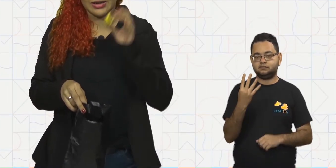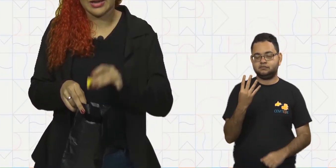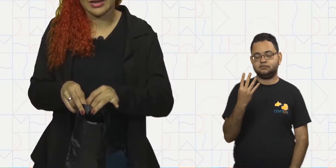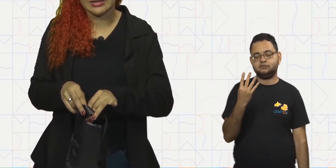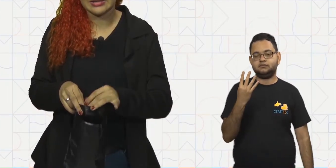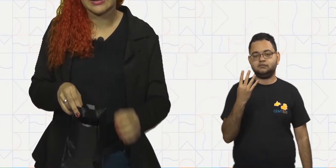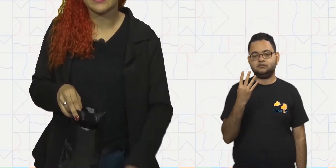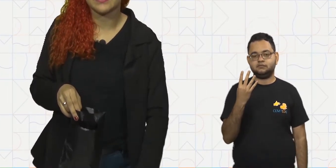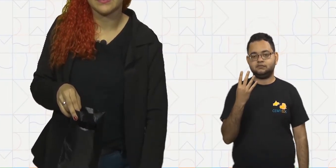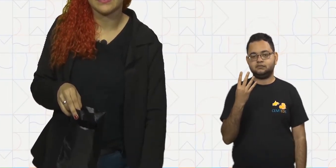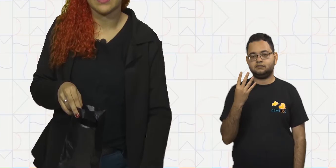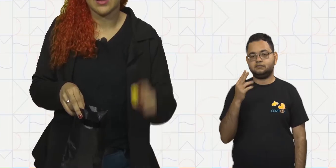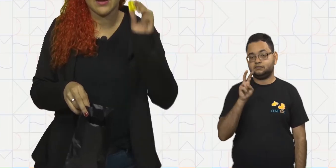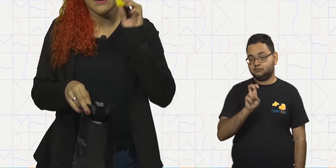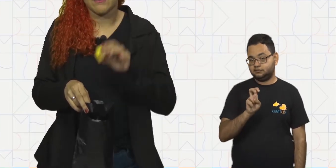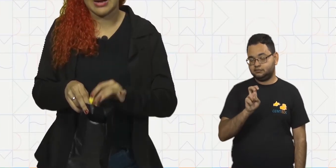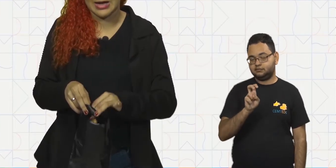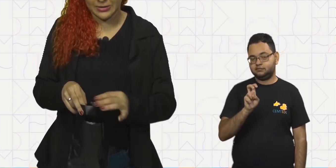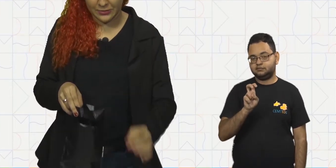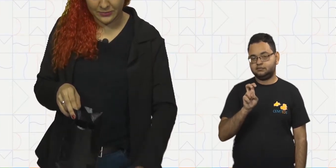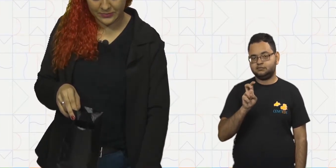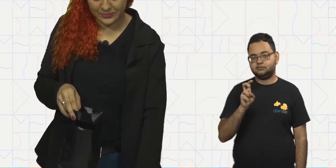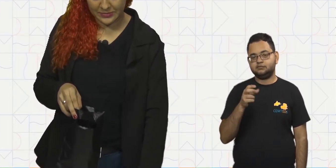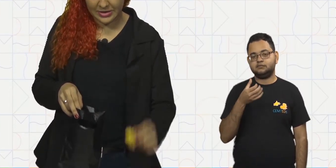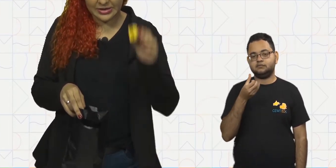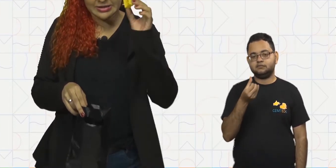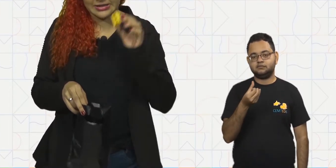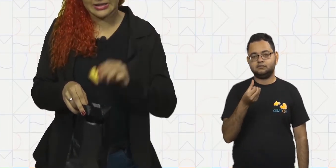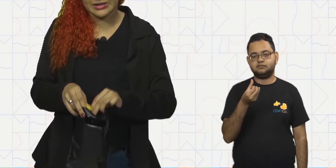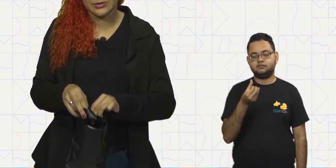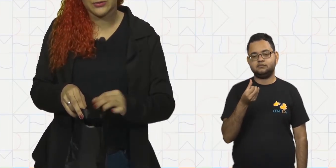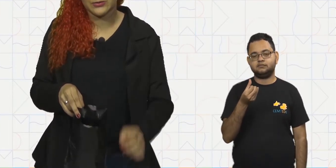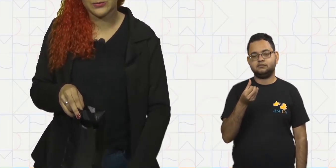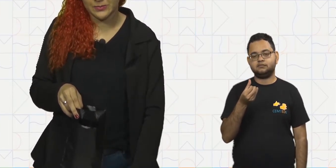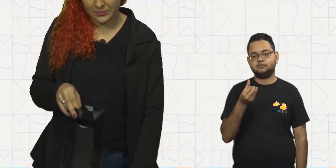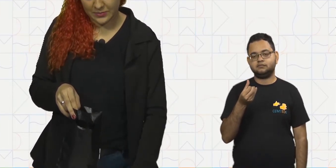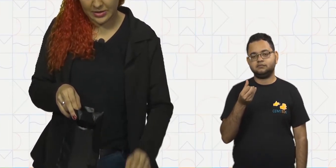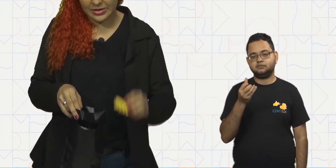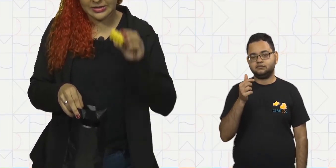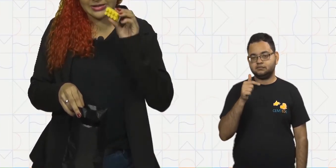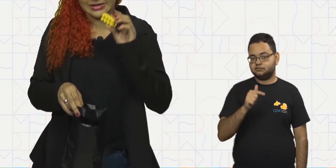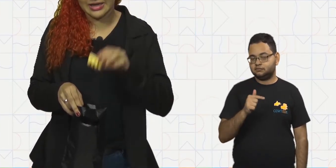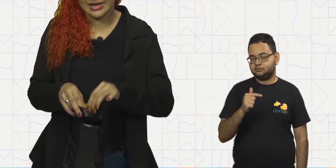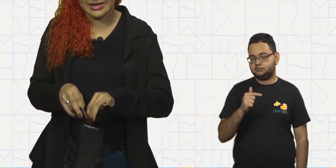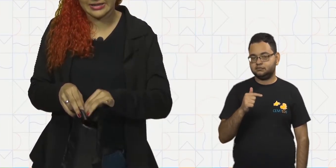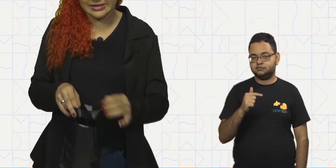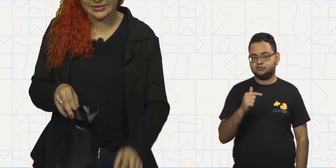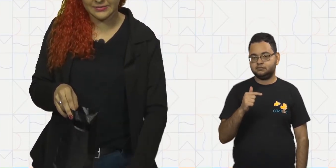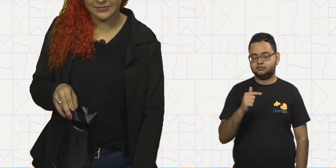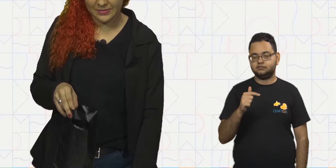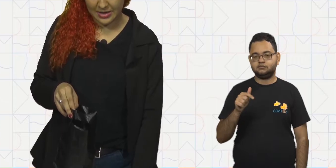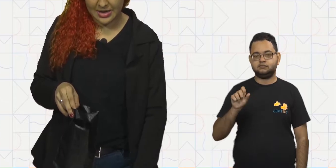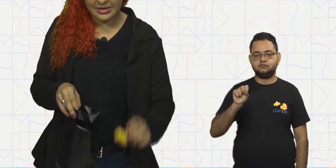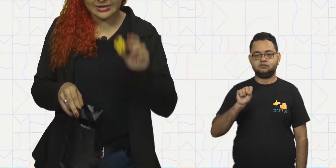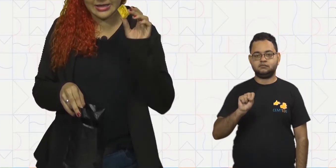três quatro cinco seis